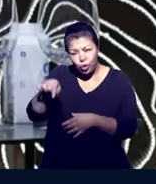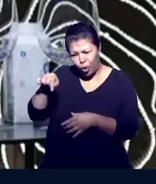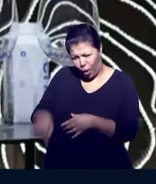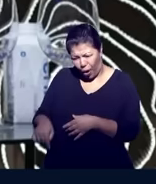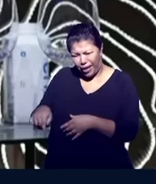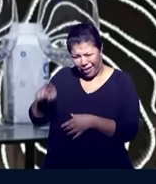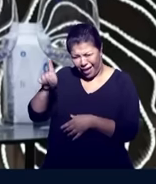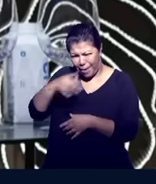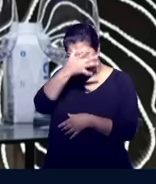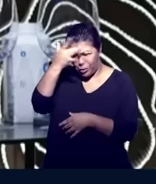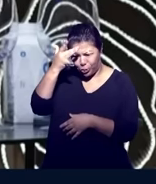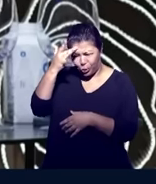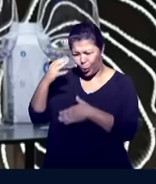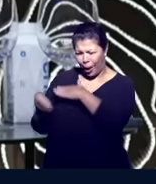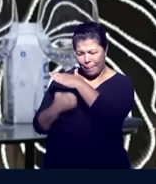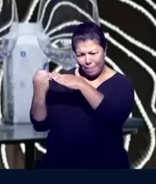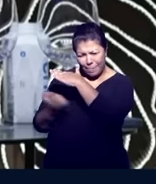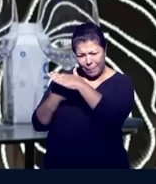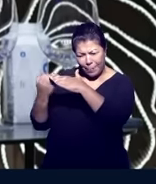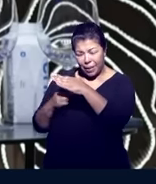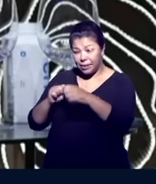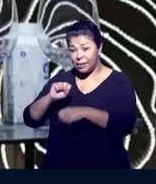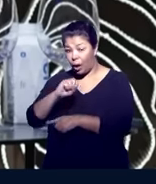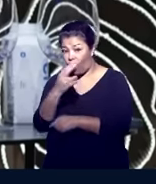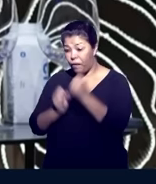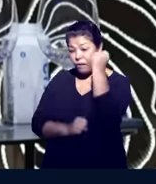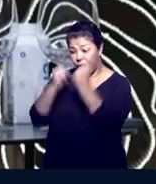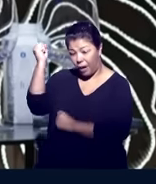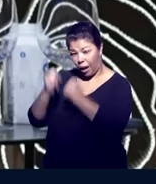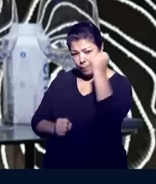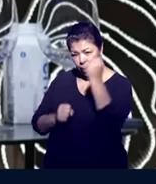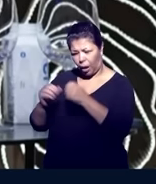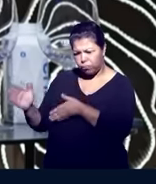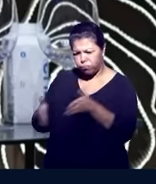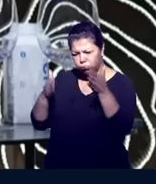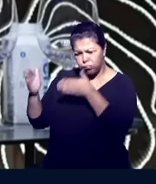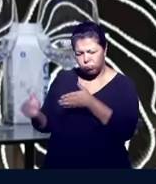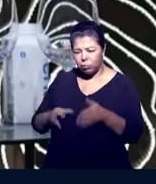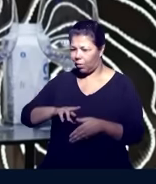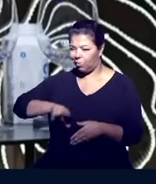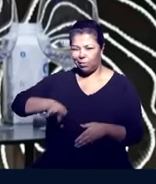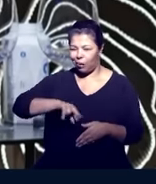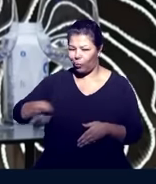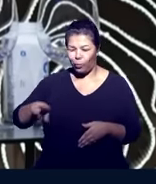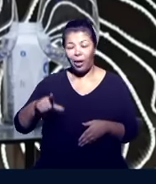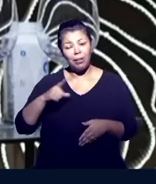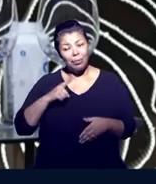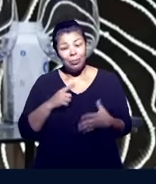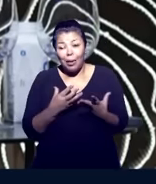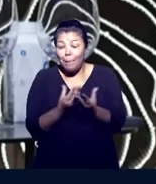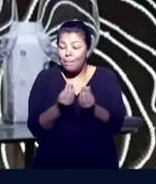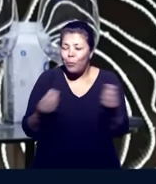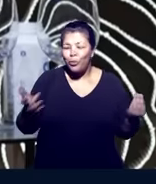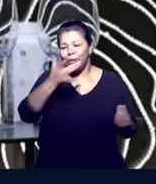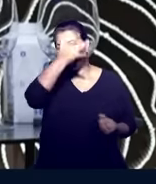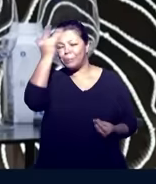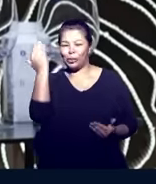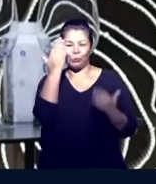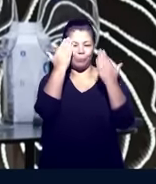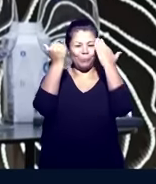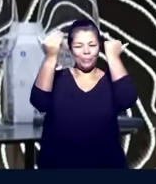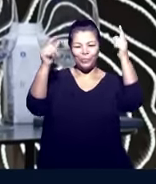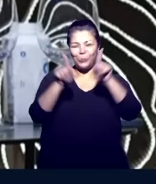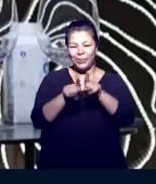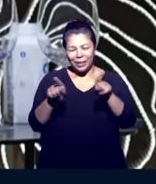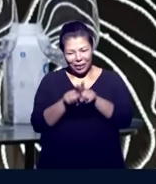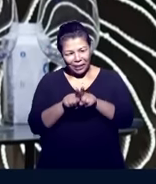fábrica mas também agora o Brasil tem um potencial enorme eh primeiro que tem muito talento aqui e tem talento